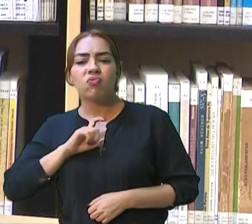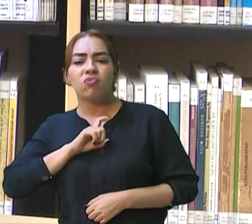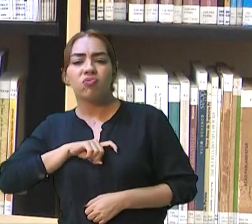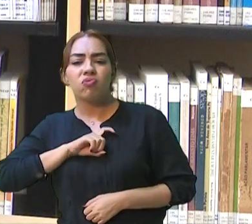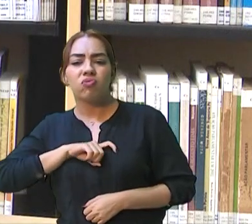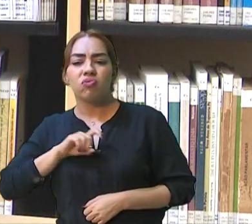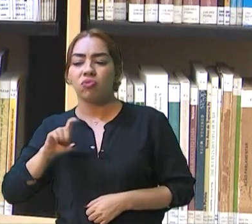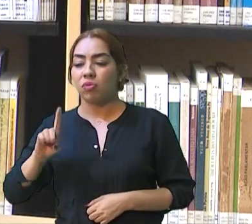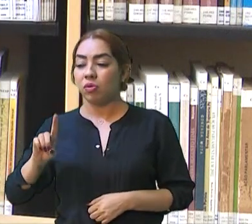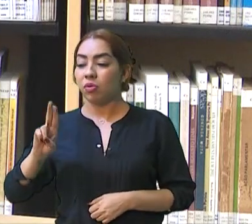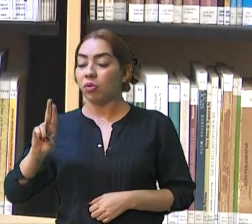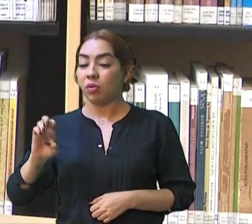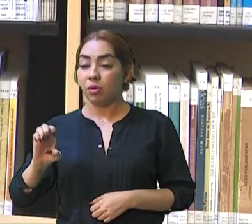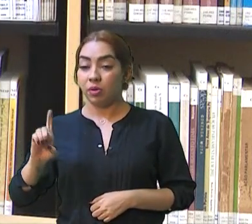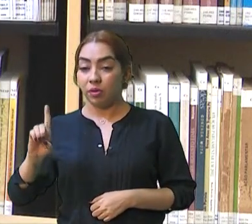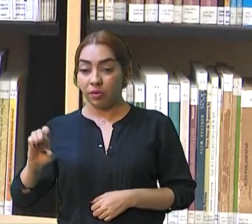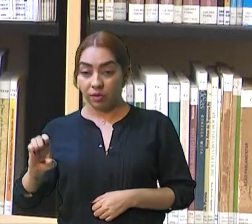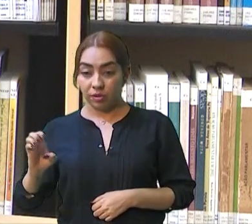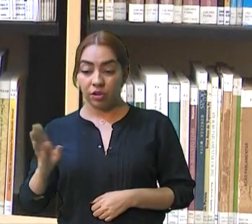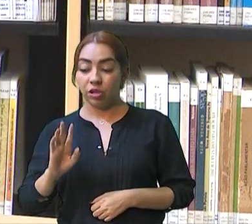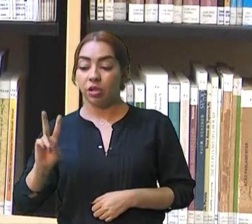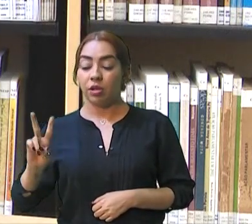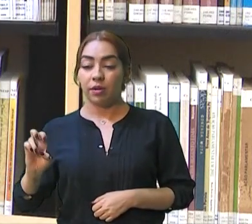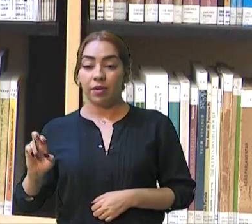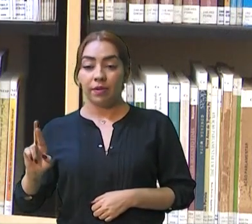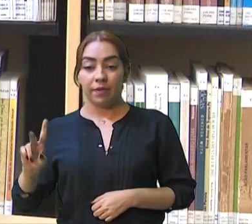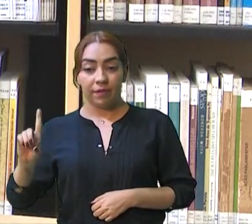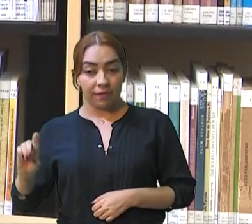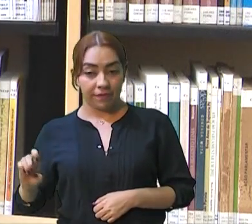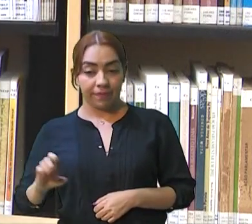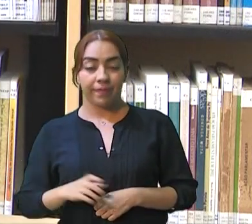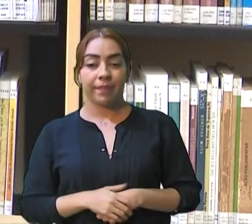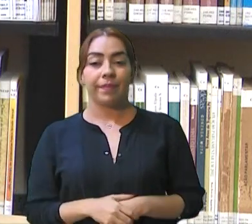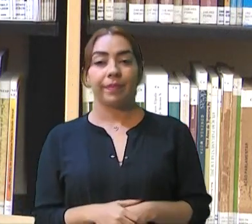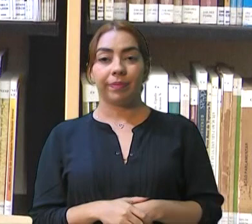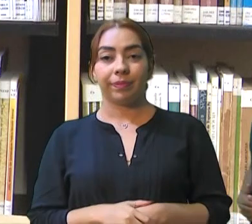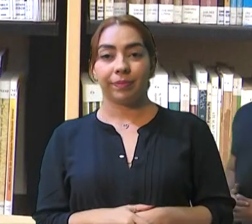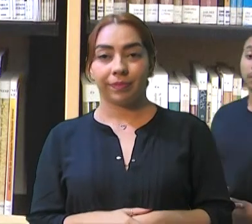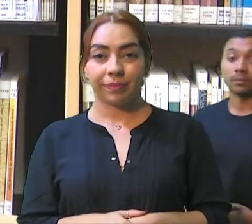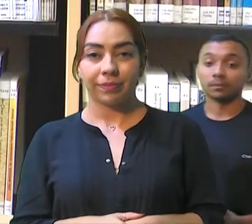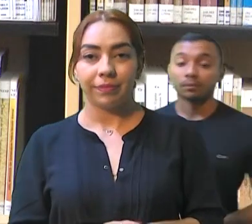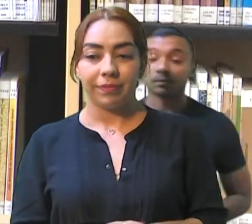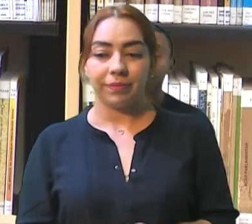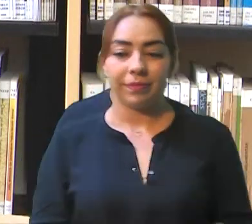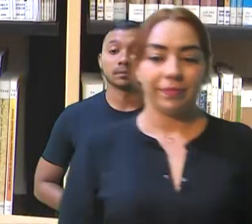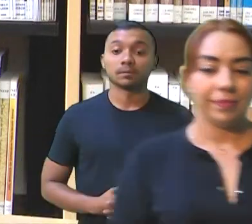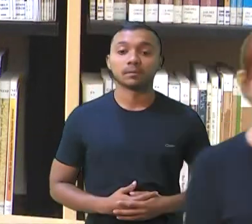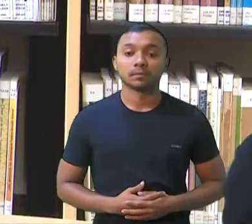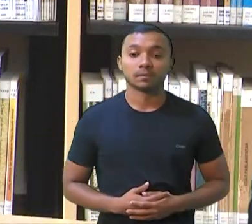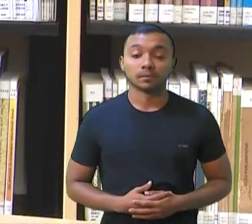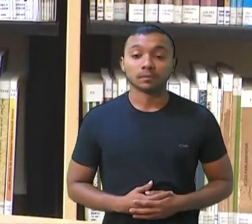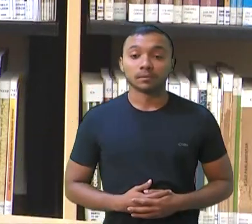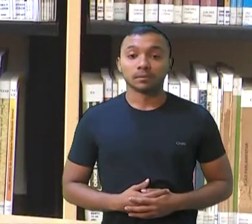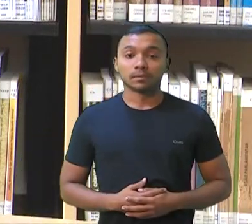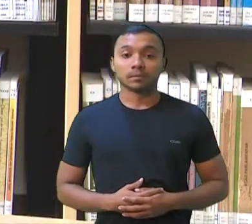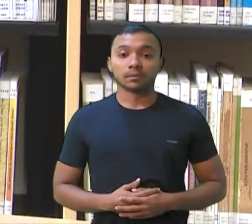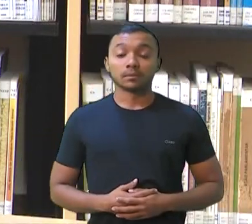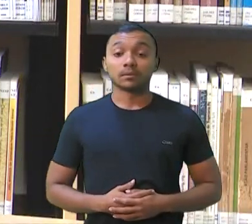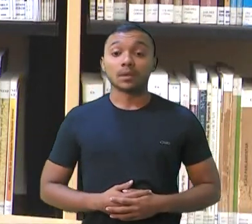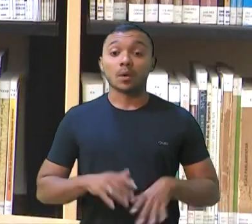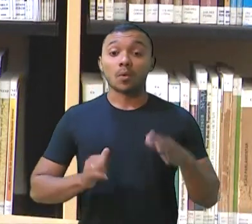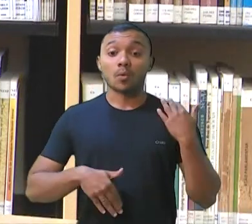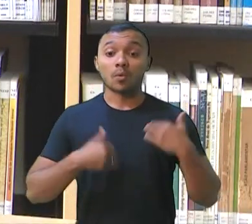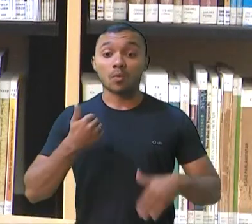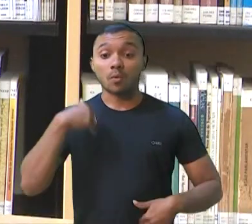Duende Verde, sequestra a Gwen Stacy, leva ela para a ponte do Brooklyn e lá de cima da ponte joga o corpo